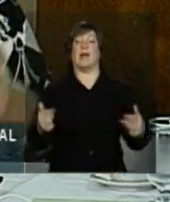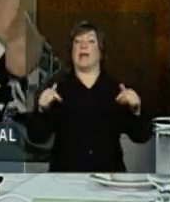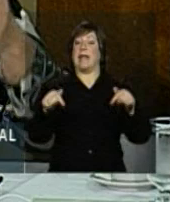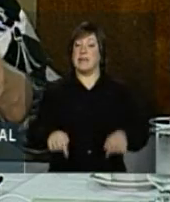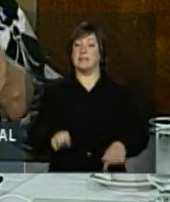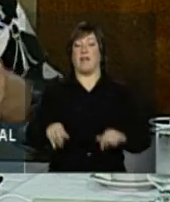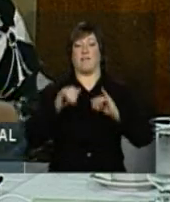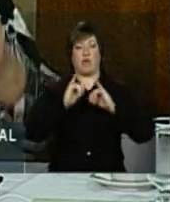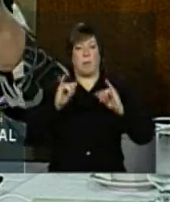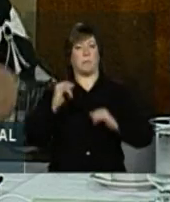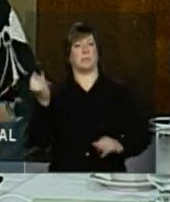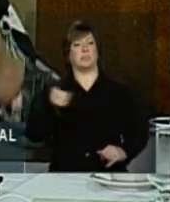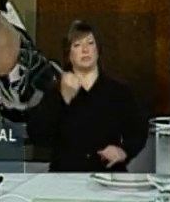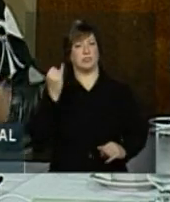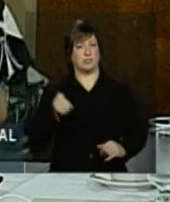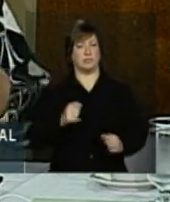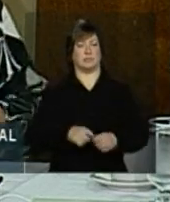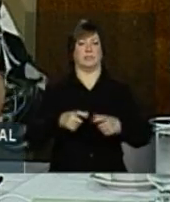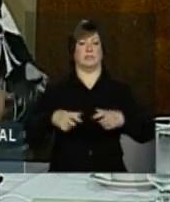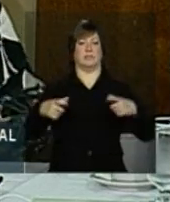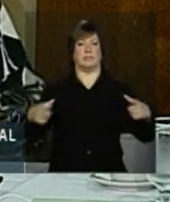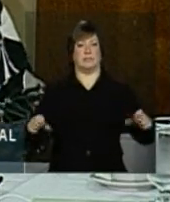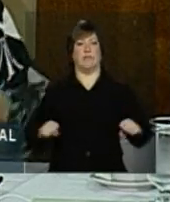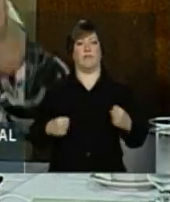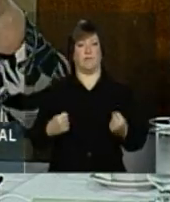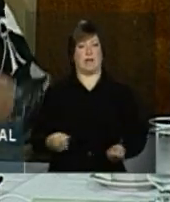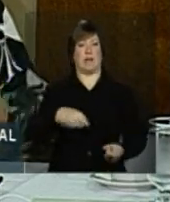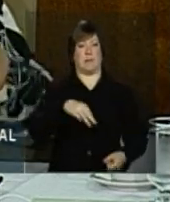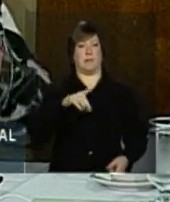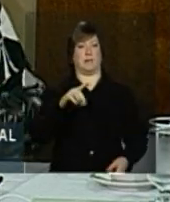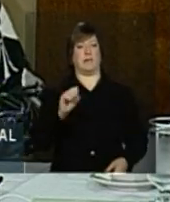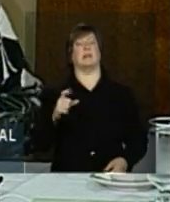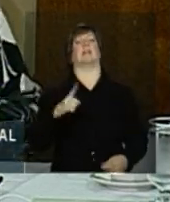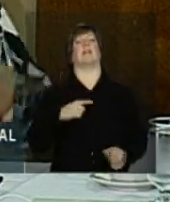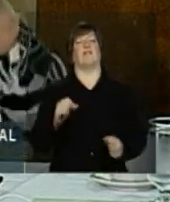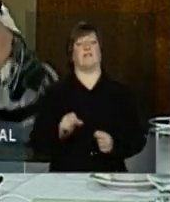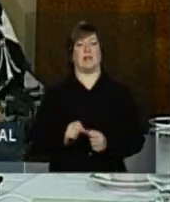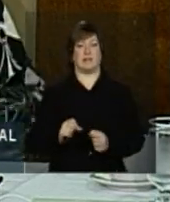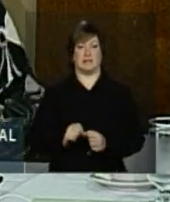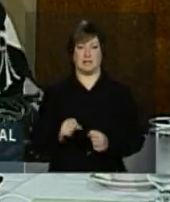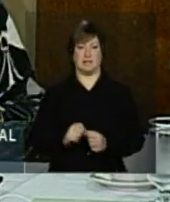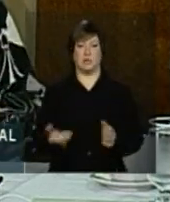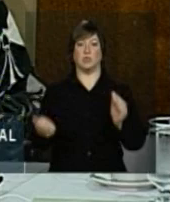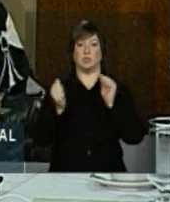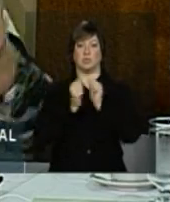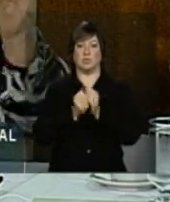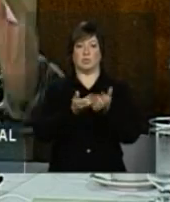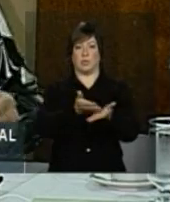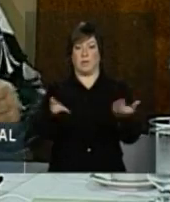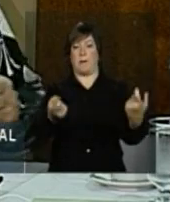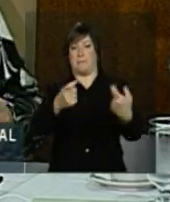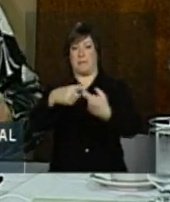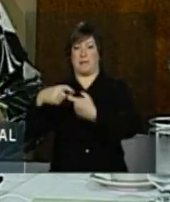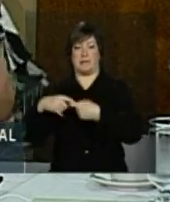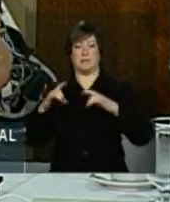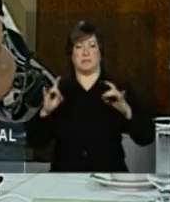objetivos da Ampliação e do esforço que o ministério de Desenvolvimento Social vem fazendo junto com parceiros em especial com a asa para